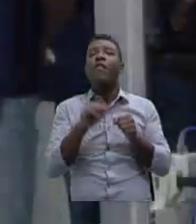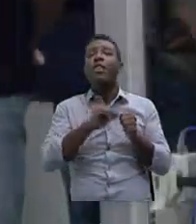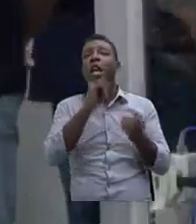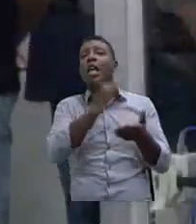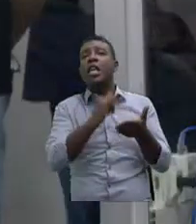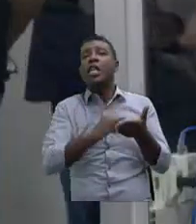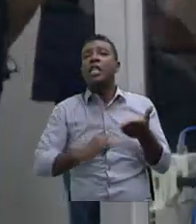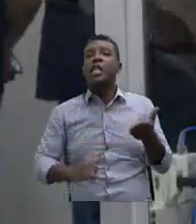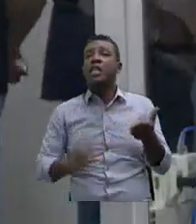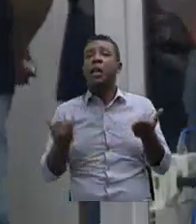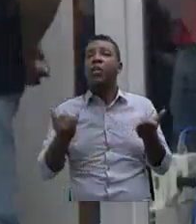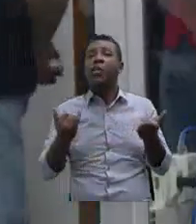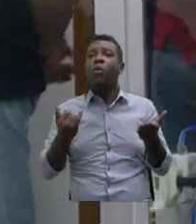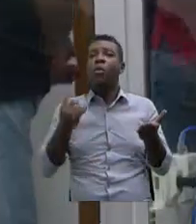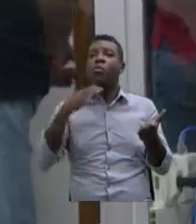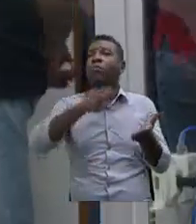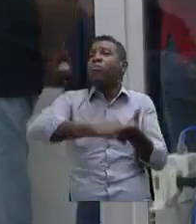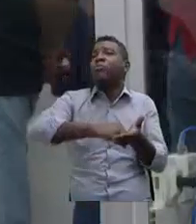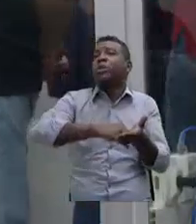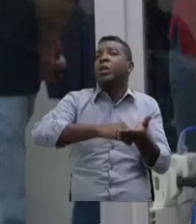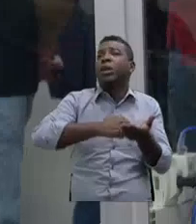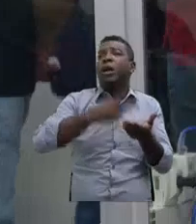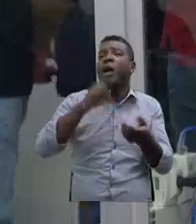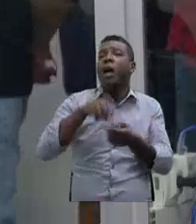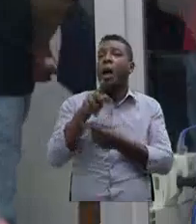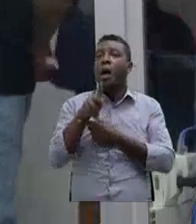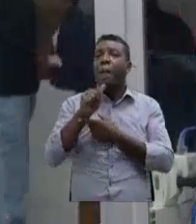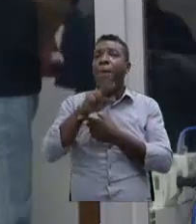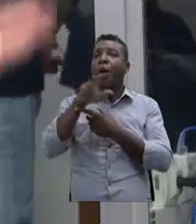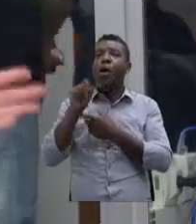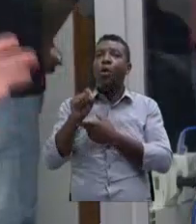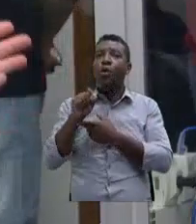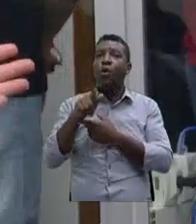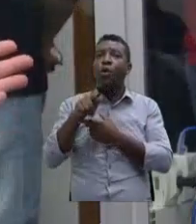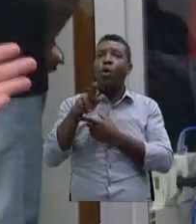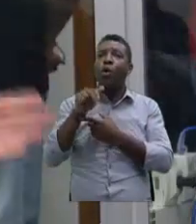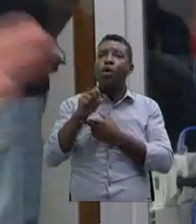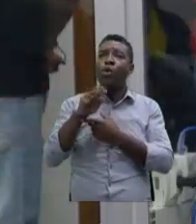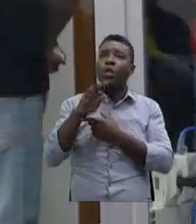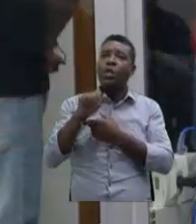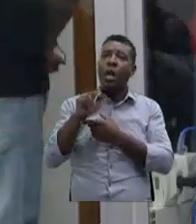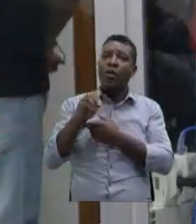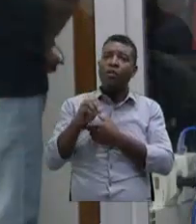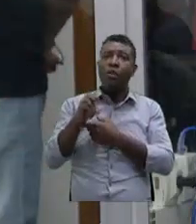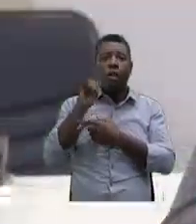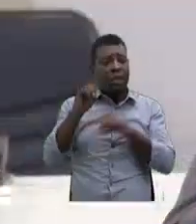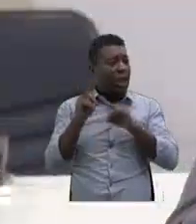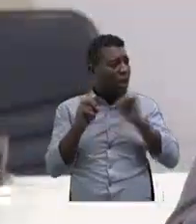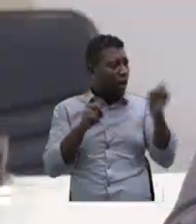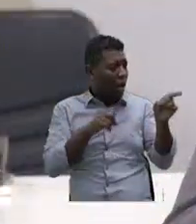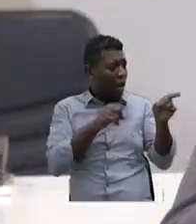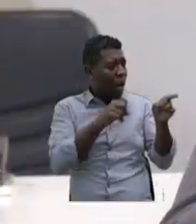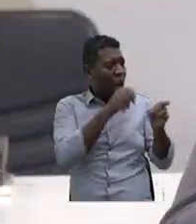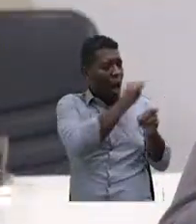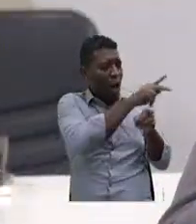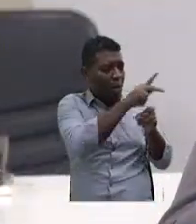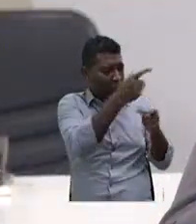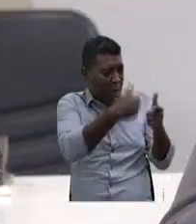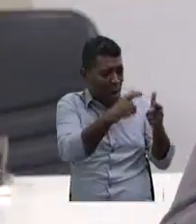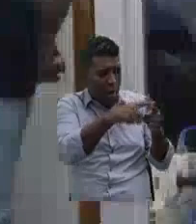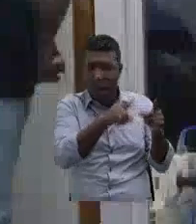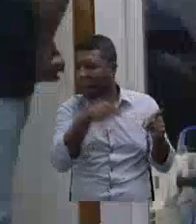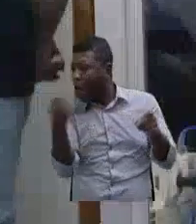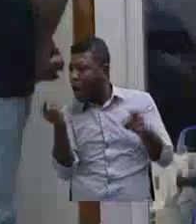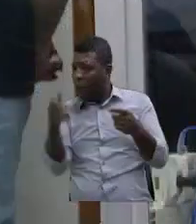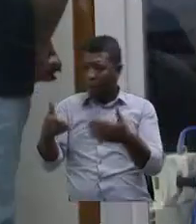Gustavo. A gente ouviu por parte de alguns fazedores de cultura que, se for numa plataforma, dá problema, se for na outra, melhor. Então, eu gostaria de saber se vocês